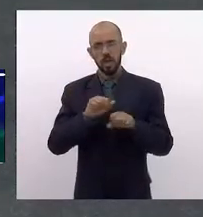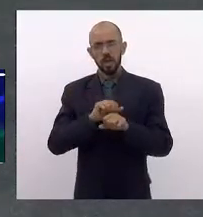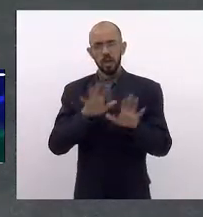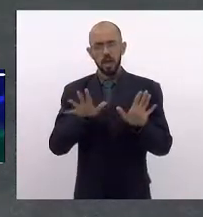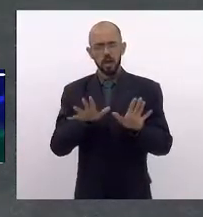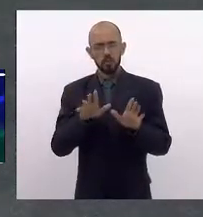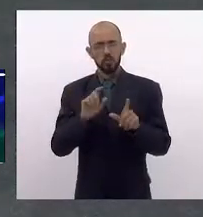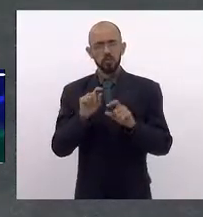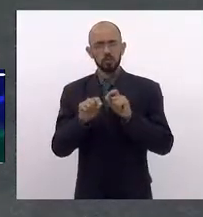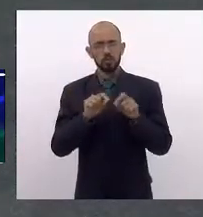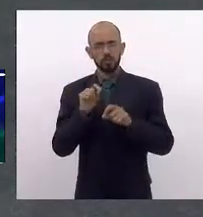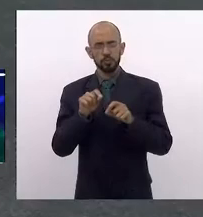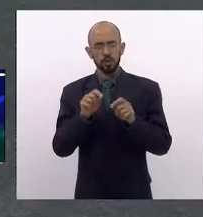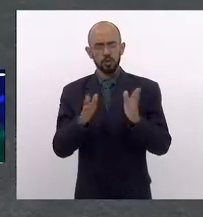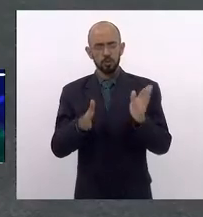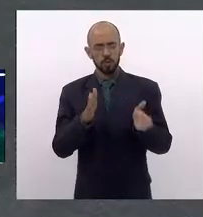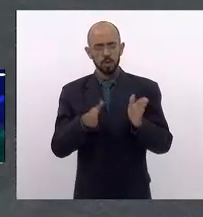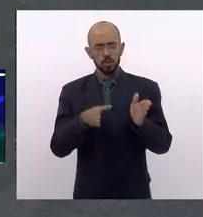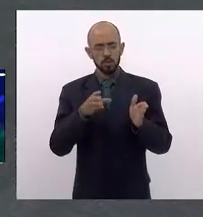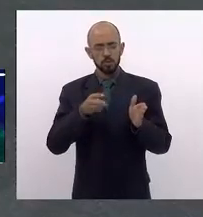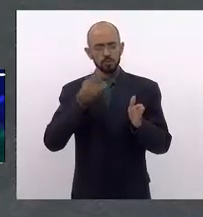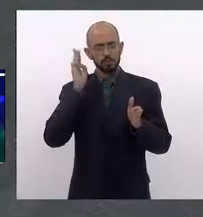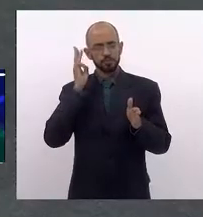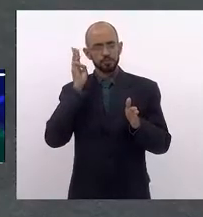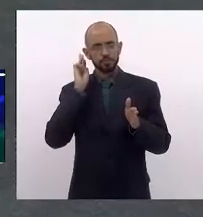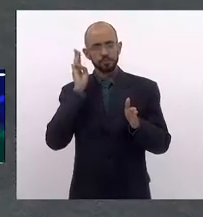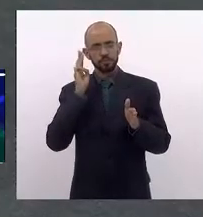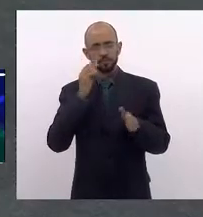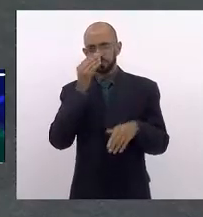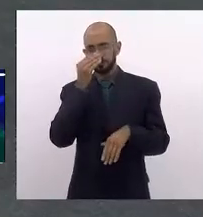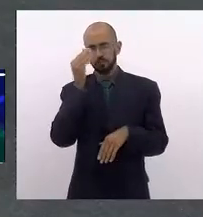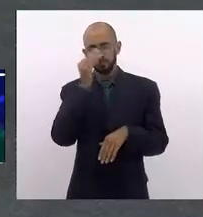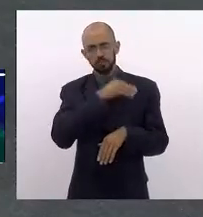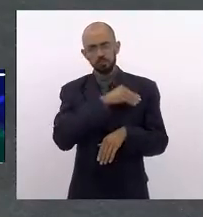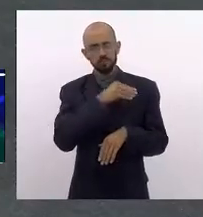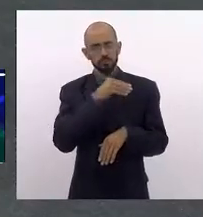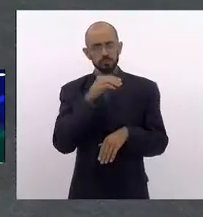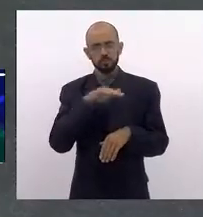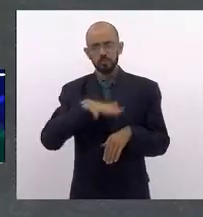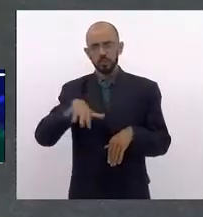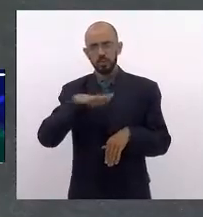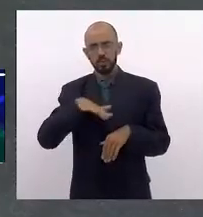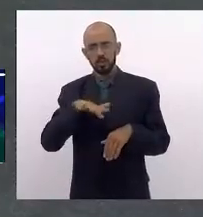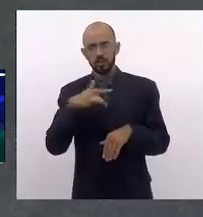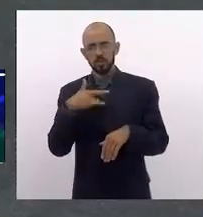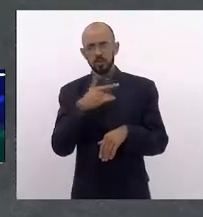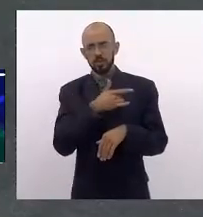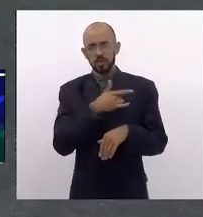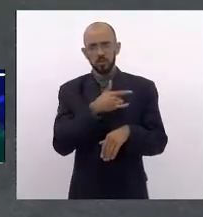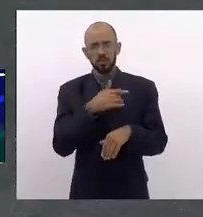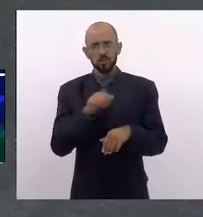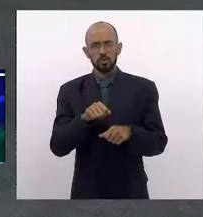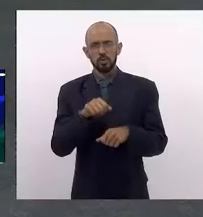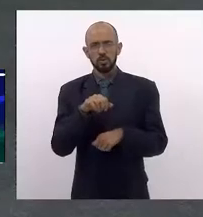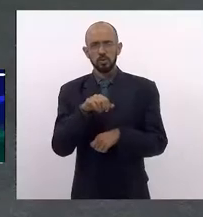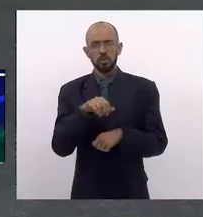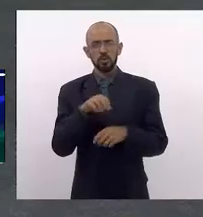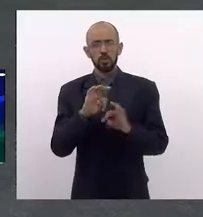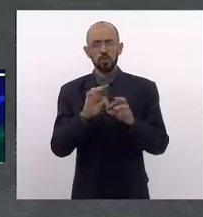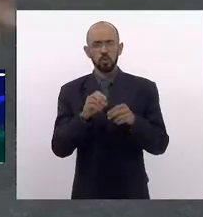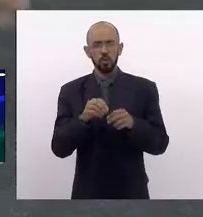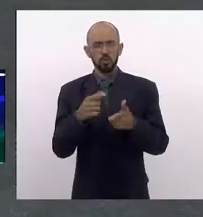no período do Vilson Vilson dos desmandos na área da saúde com todos os cantos do iabas e da Uni